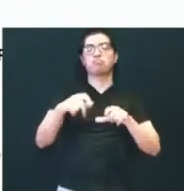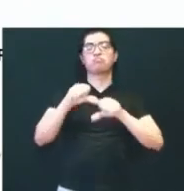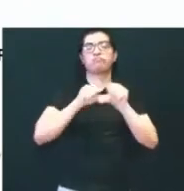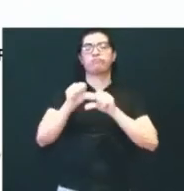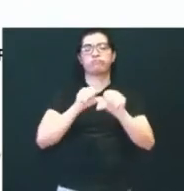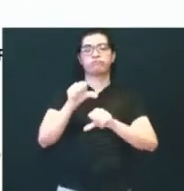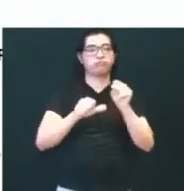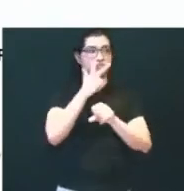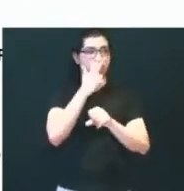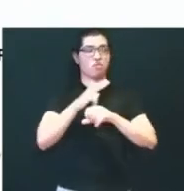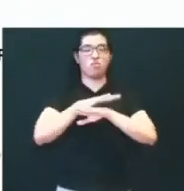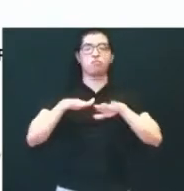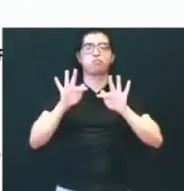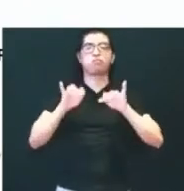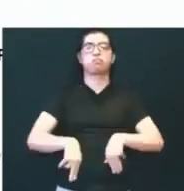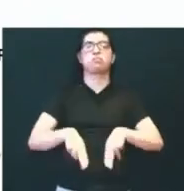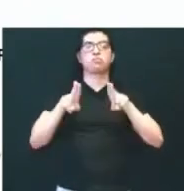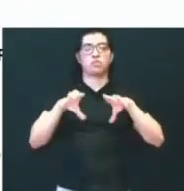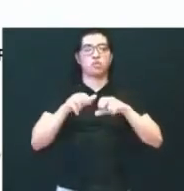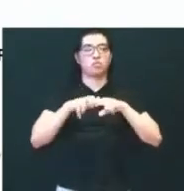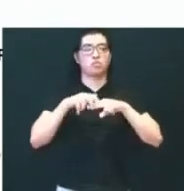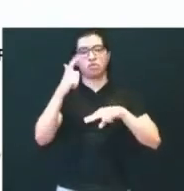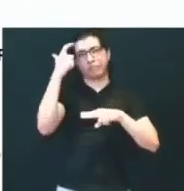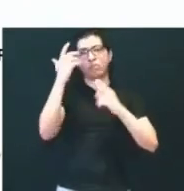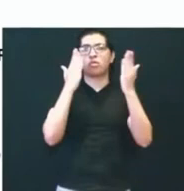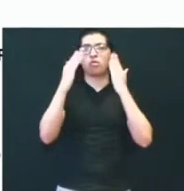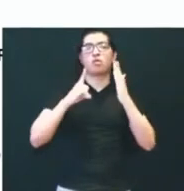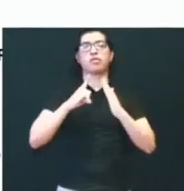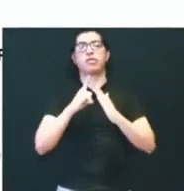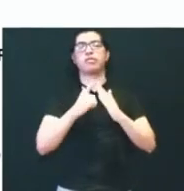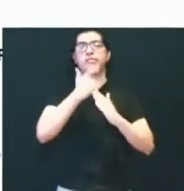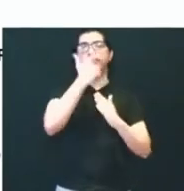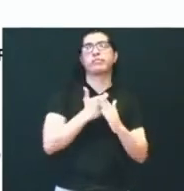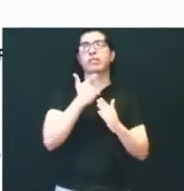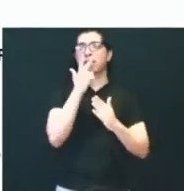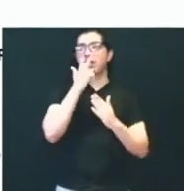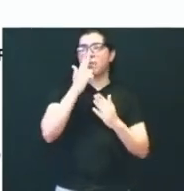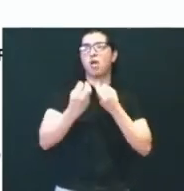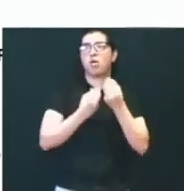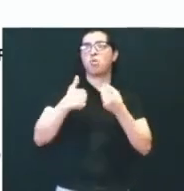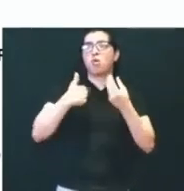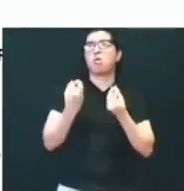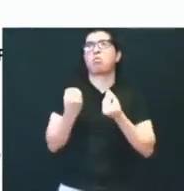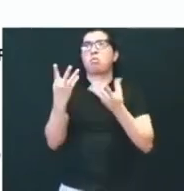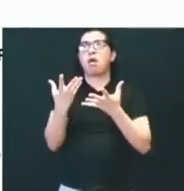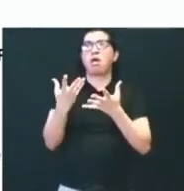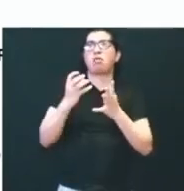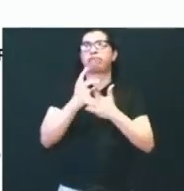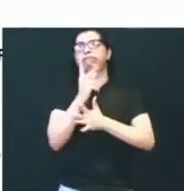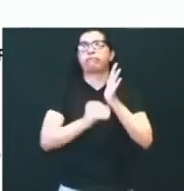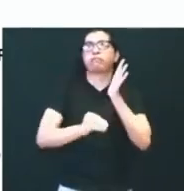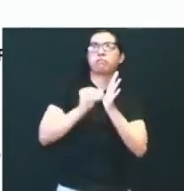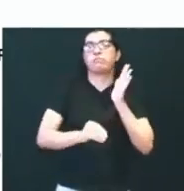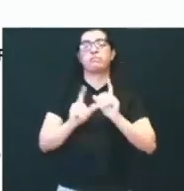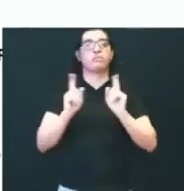que nunca acaba. Então, é uma dúvida também, às vezes, do paciente assim, eu vou doar a medula, eu vou ficar sem medula. Não, você